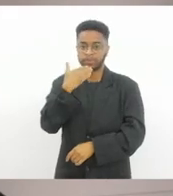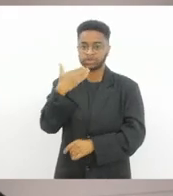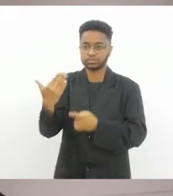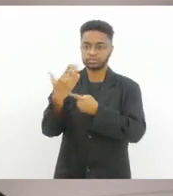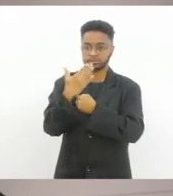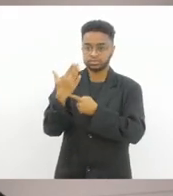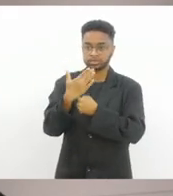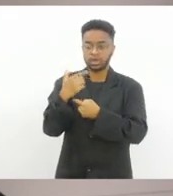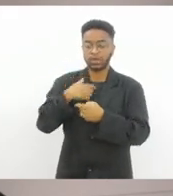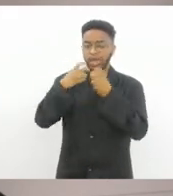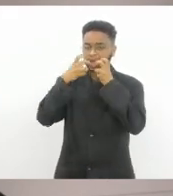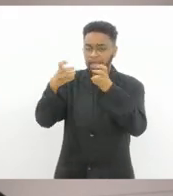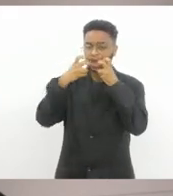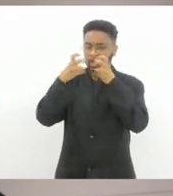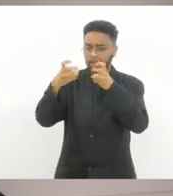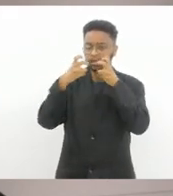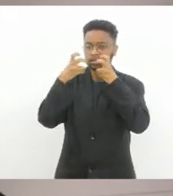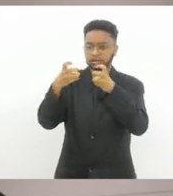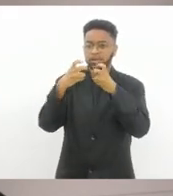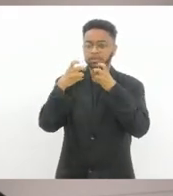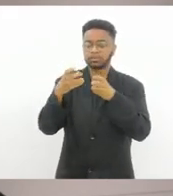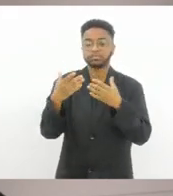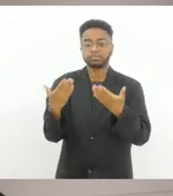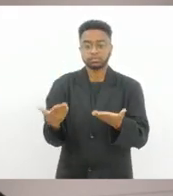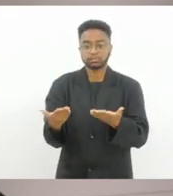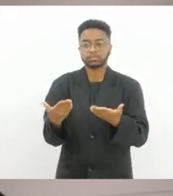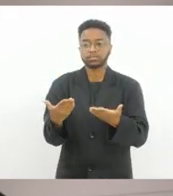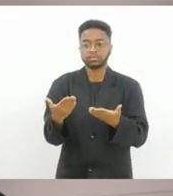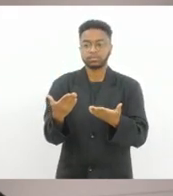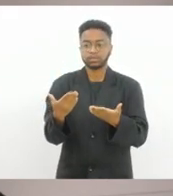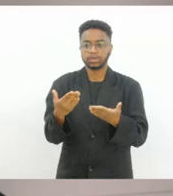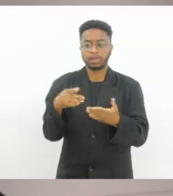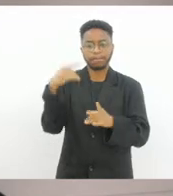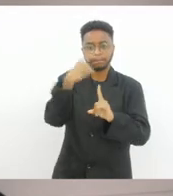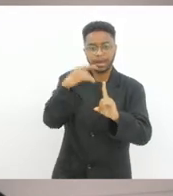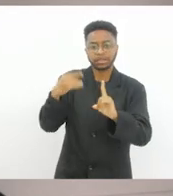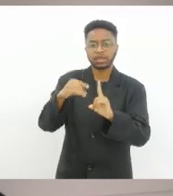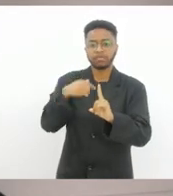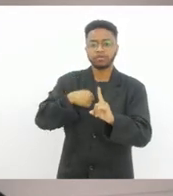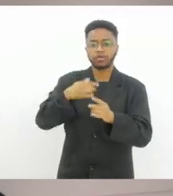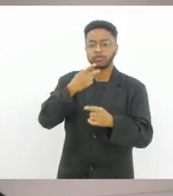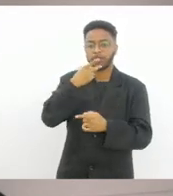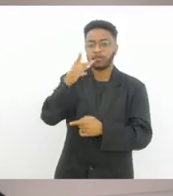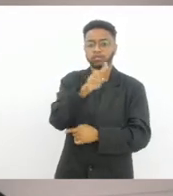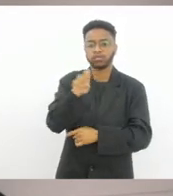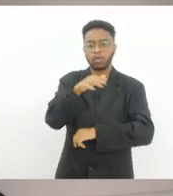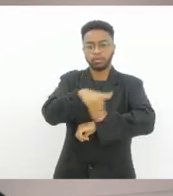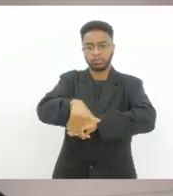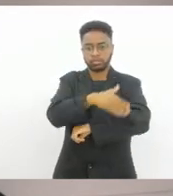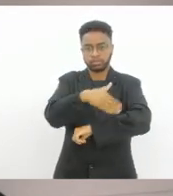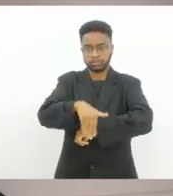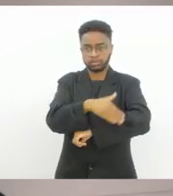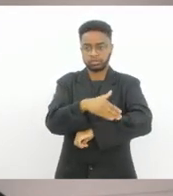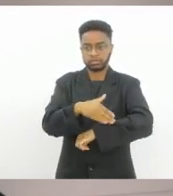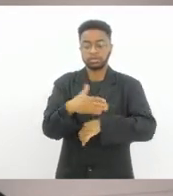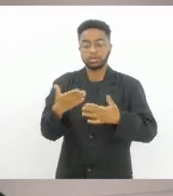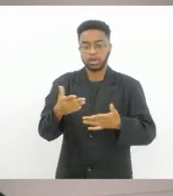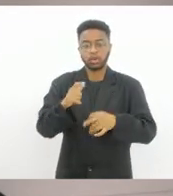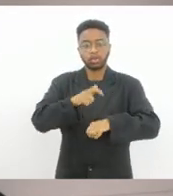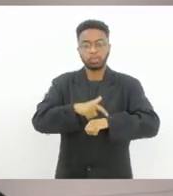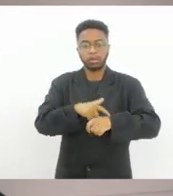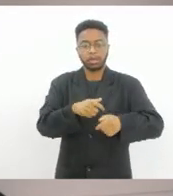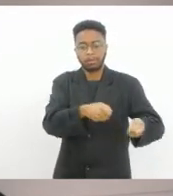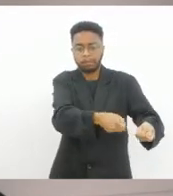socorro, e fiquei gritando. Nesse que eu gritava, que eles me batiam, eu gritava o endereço. Né? Quando eles me